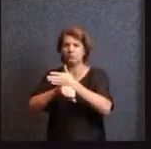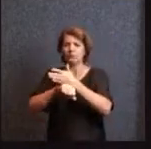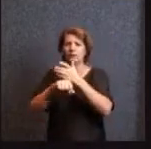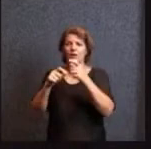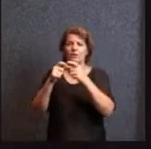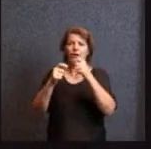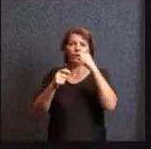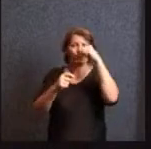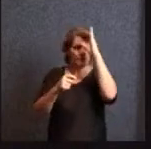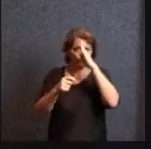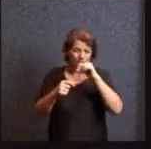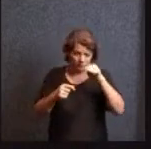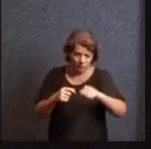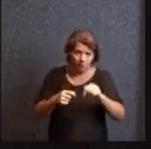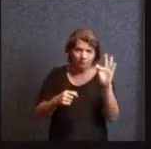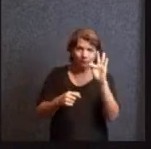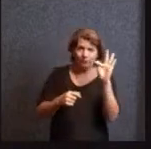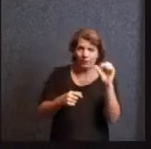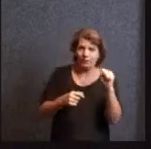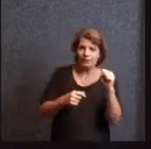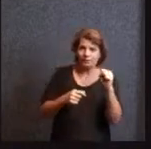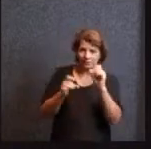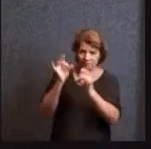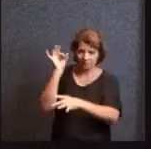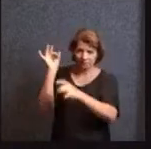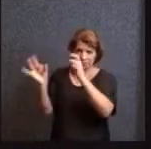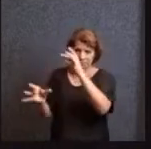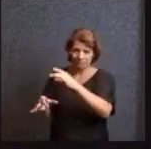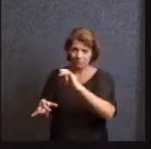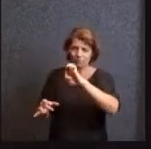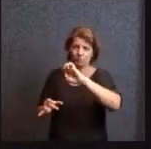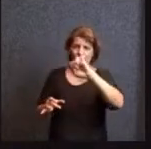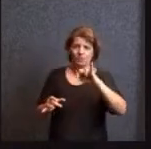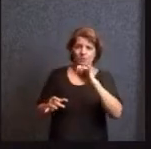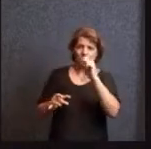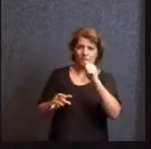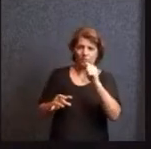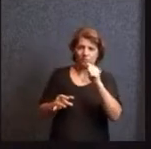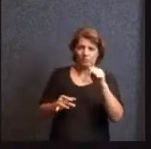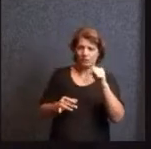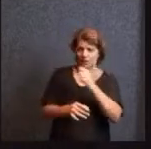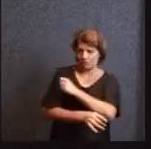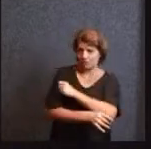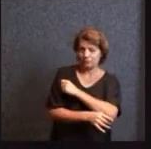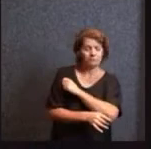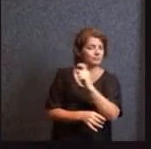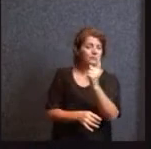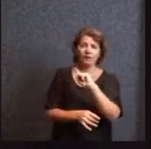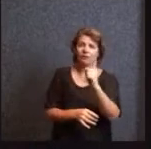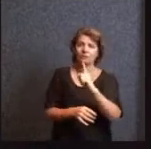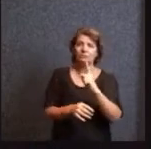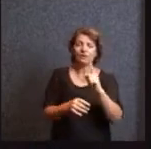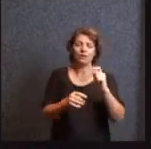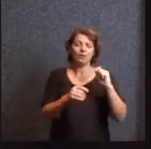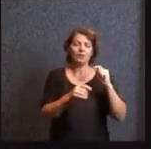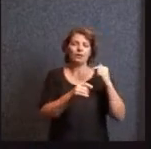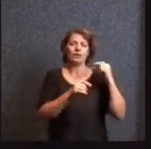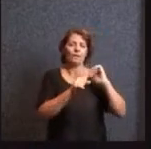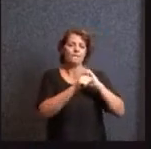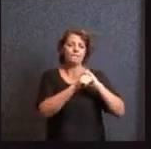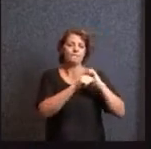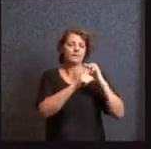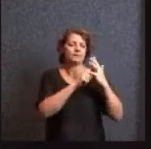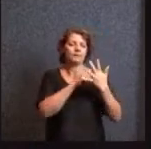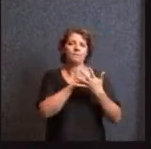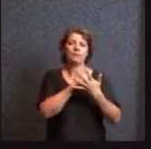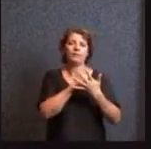baiano, não é ferense, é um fenômeno nacional que intensificou bastante a partir do momento pandêmico